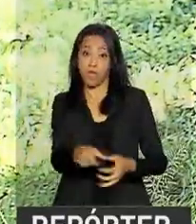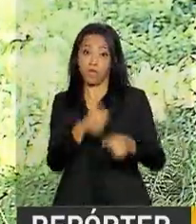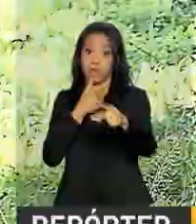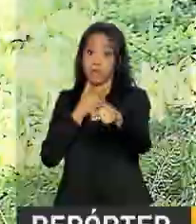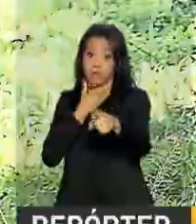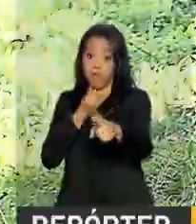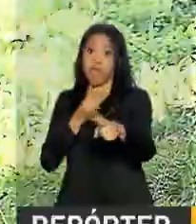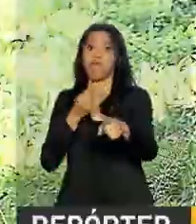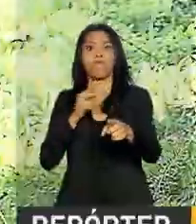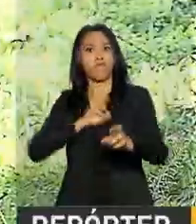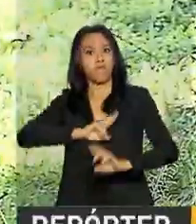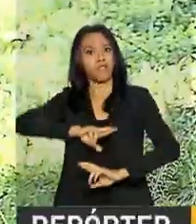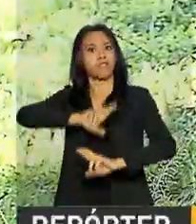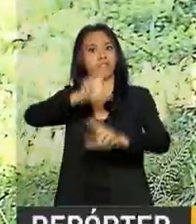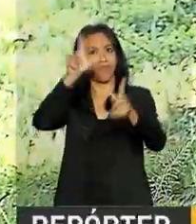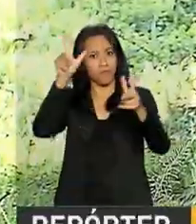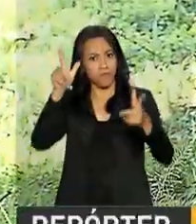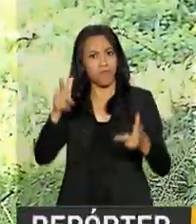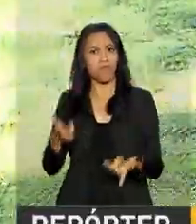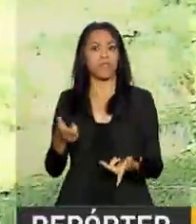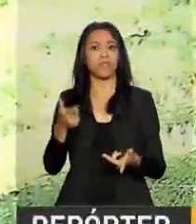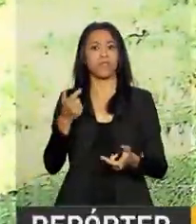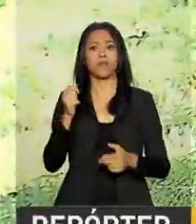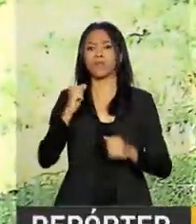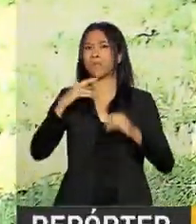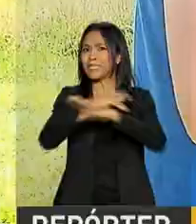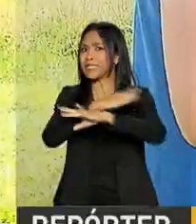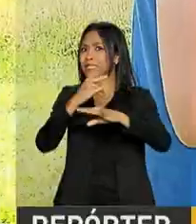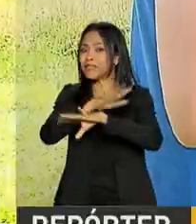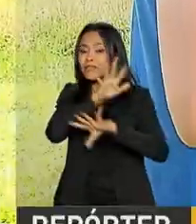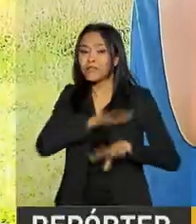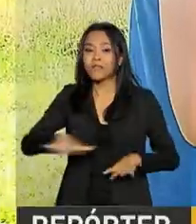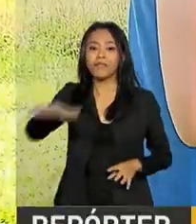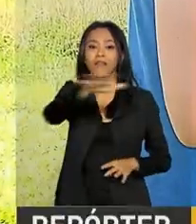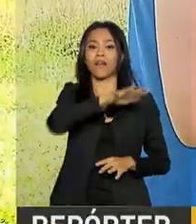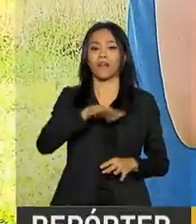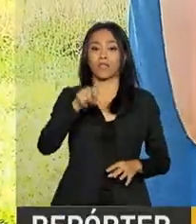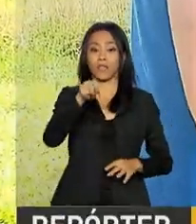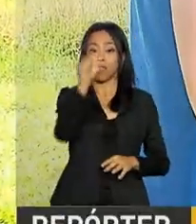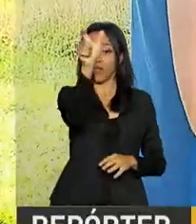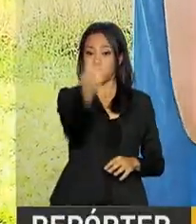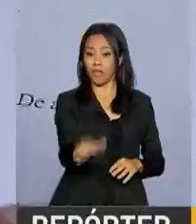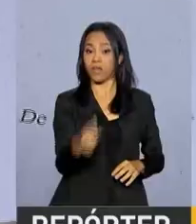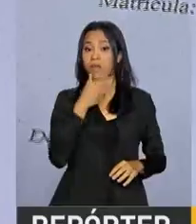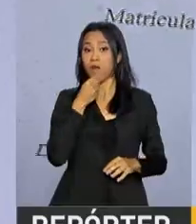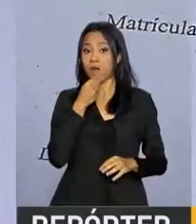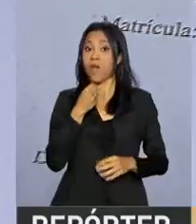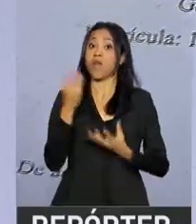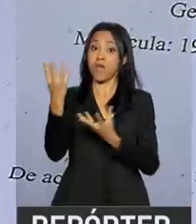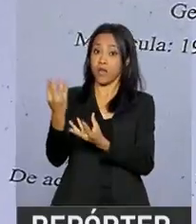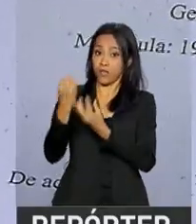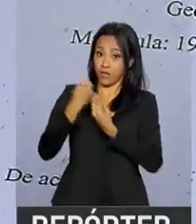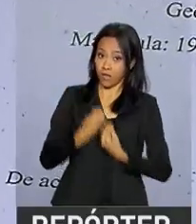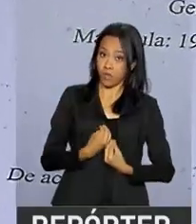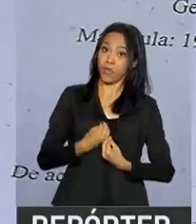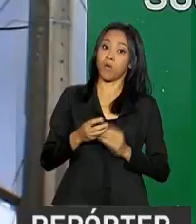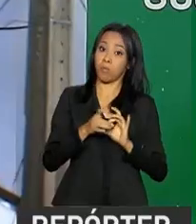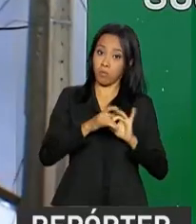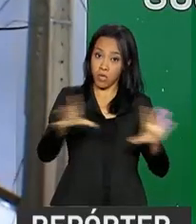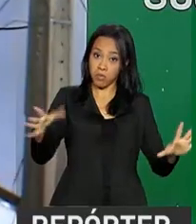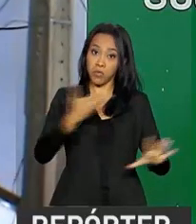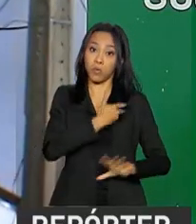toda a diferença no abastecimento de uma cidade inteira alfeu recebeu autorização do governo do distrito federal